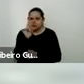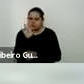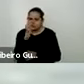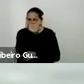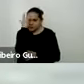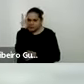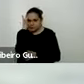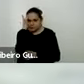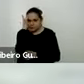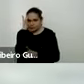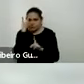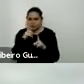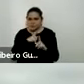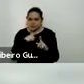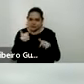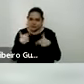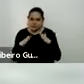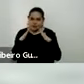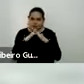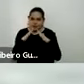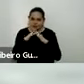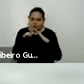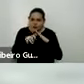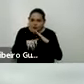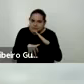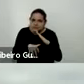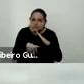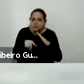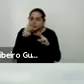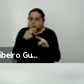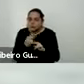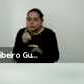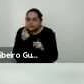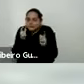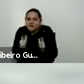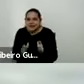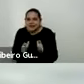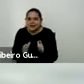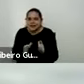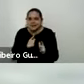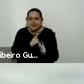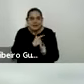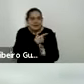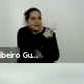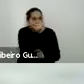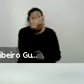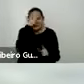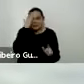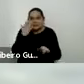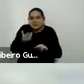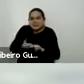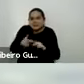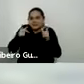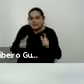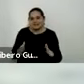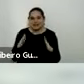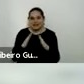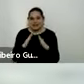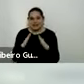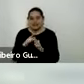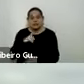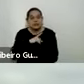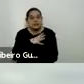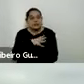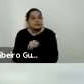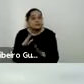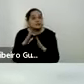Para usar o espaço da casa e a linha, né? Você tem o filho que está na escola, né?